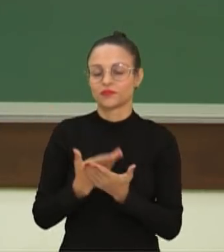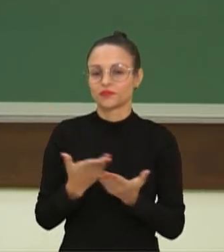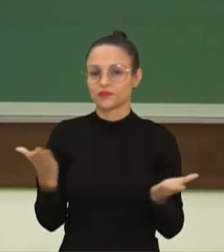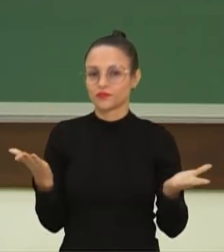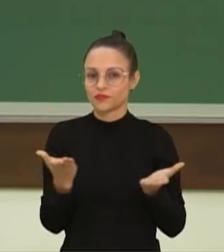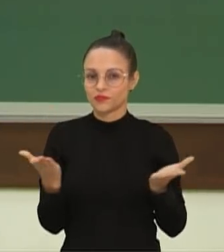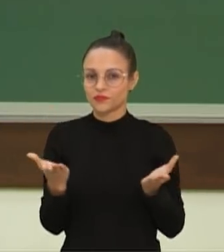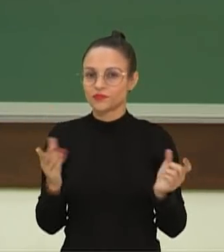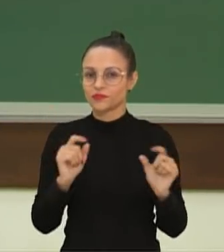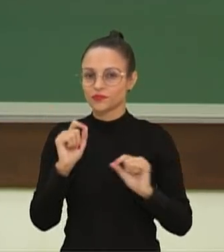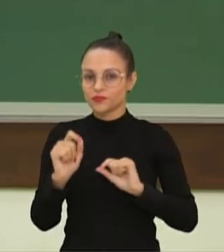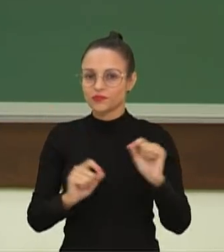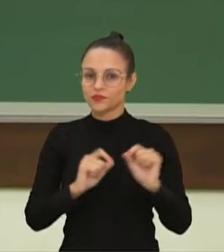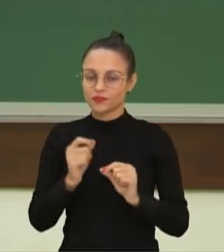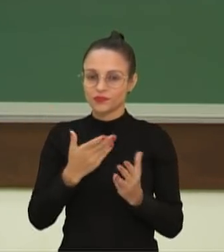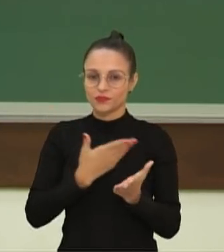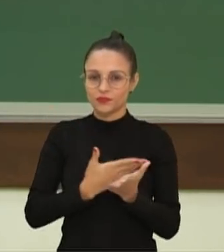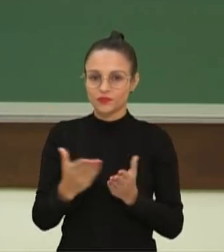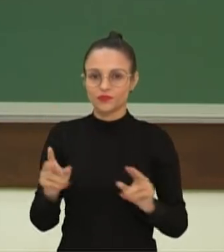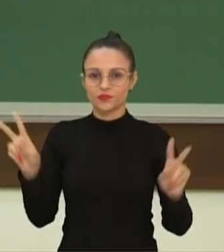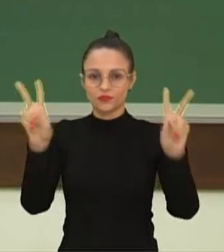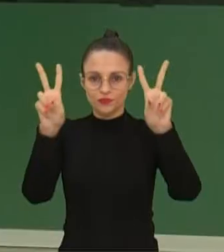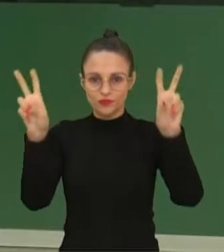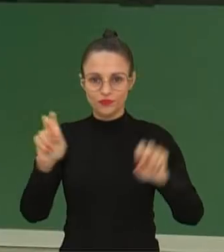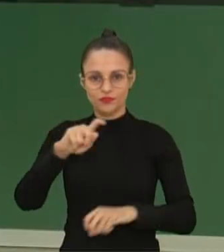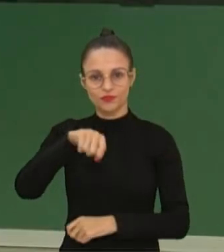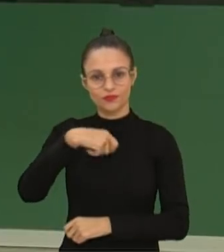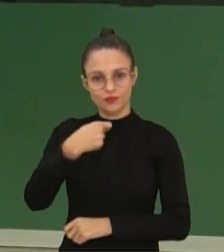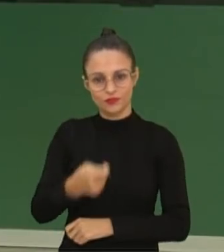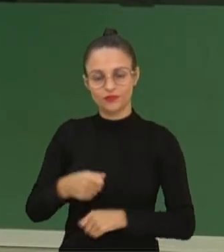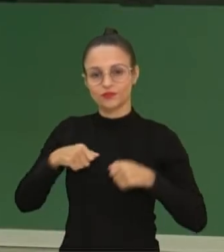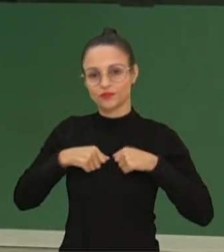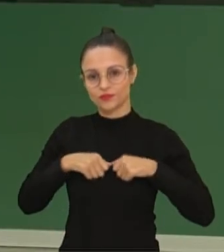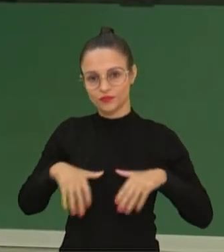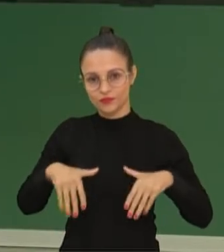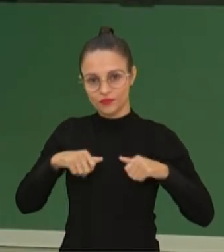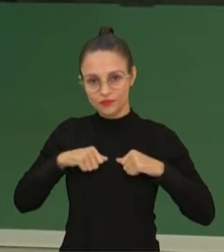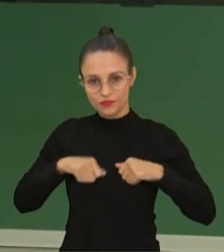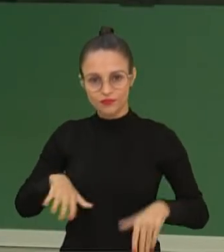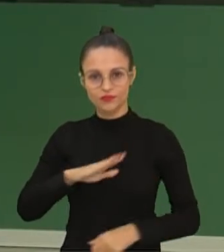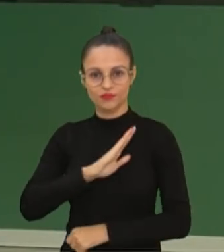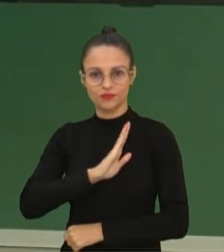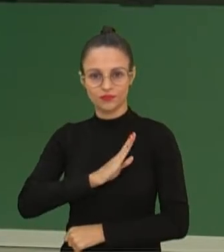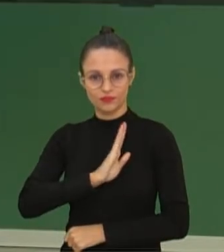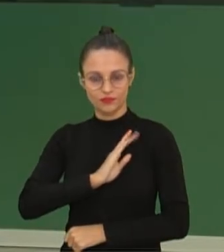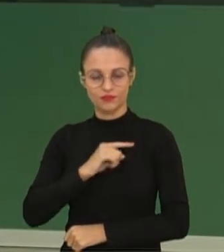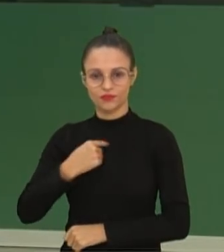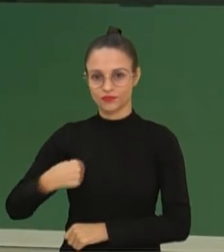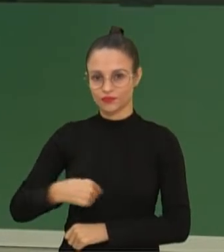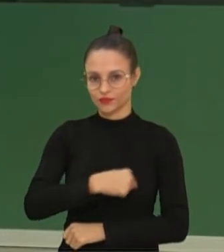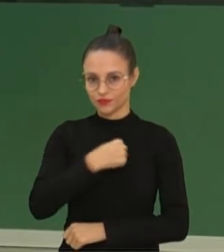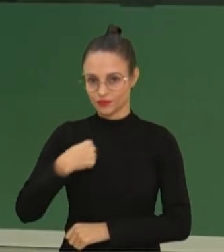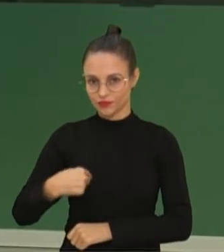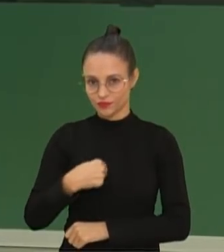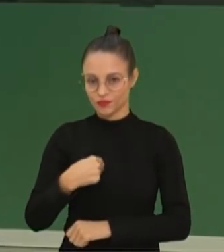hoje, nós vamos começar a falar sobre o sistema cardiovascular.